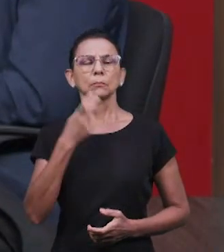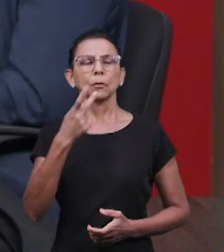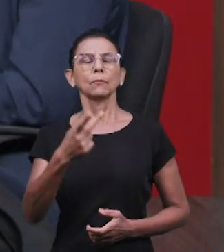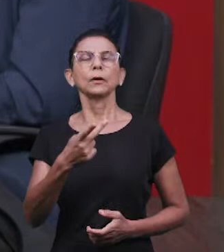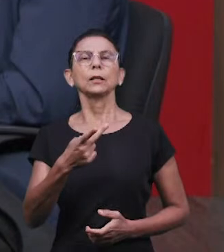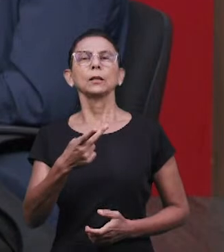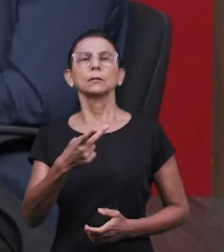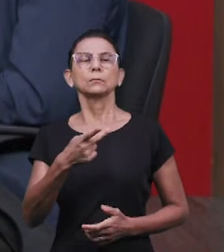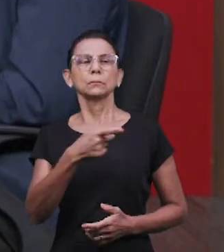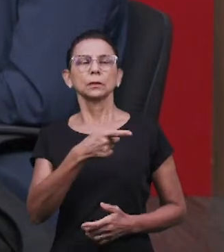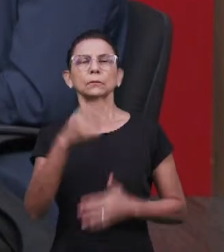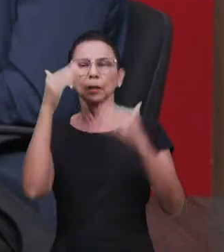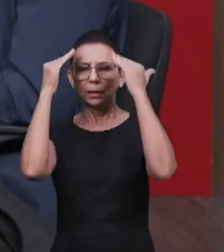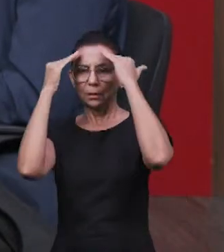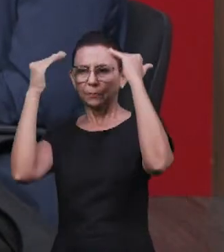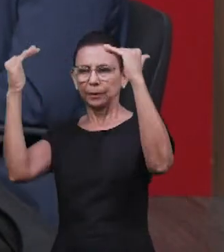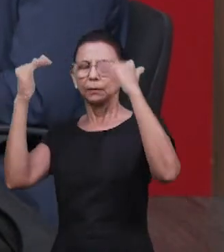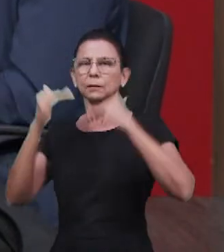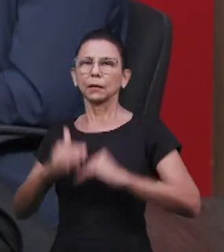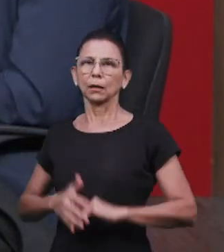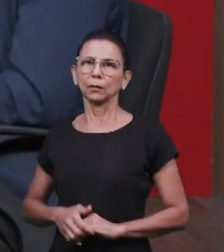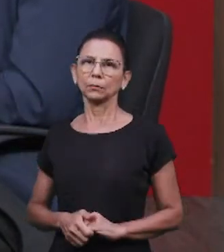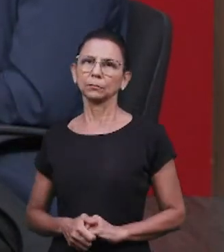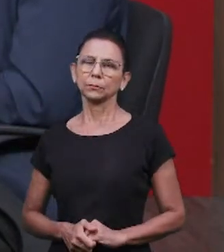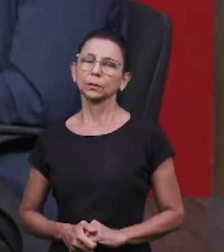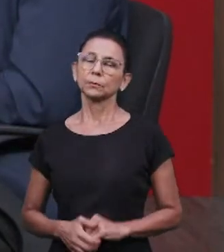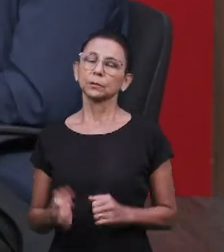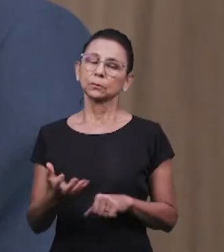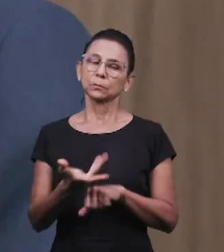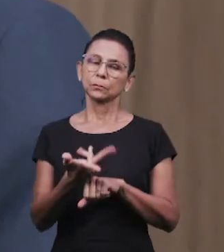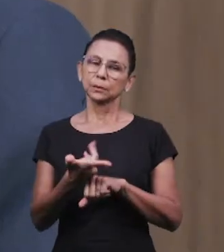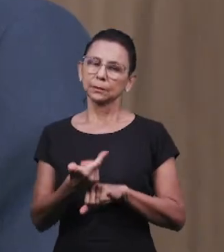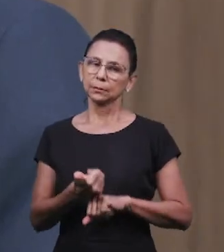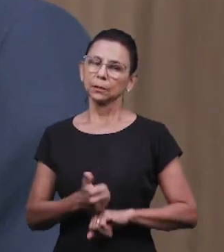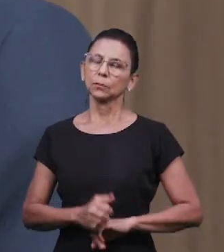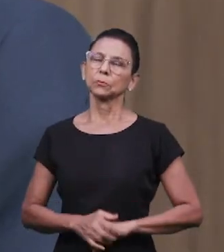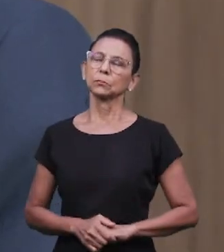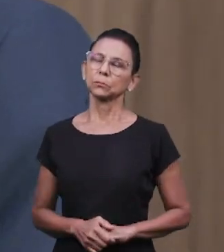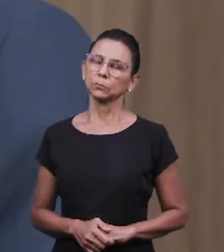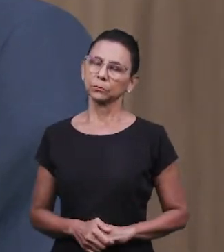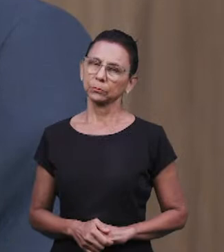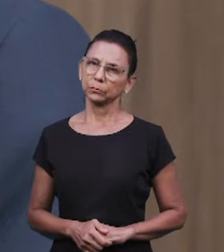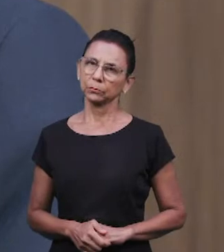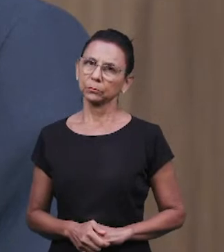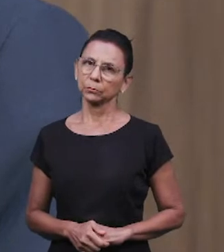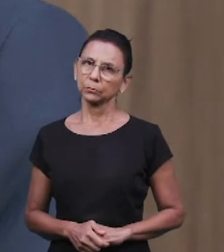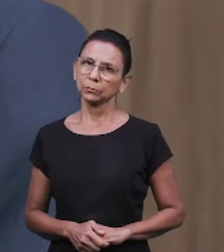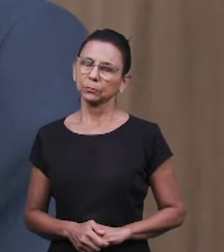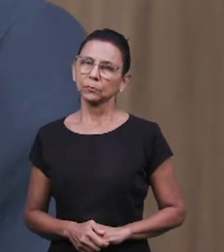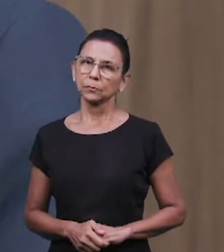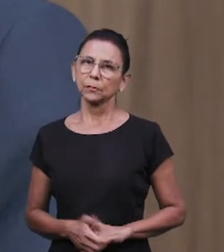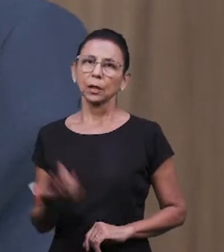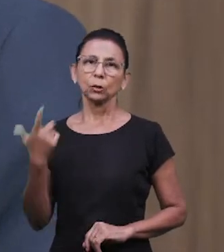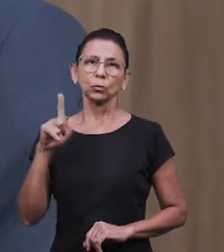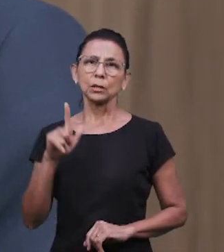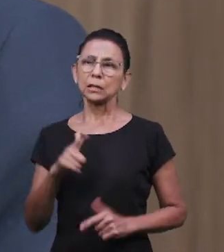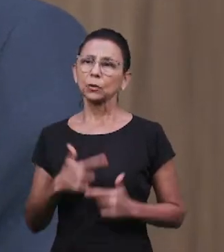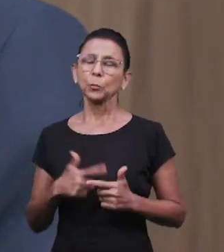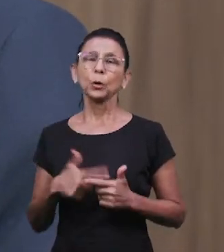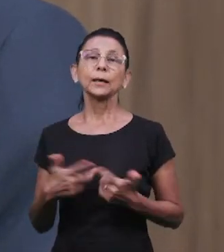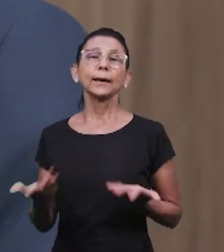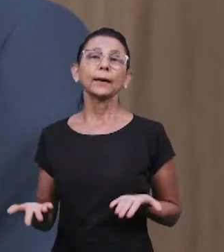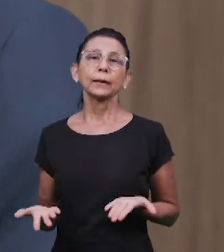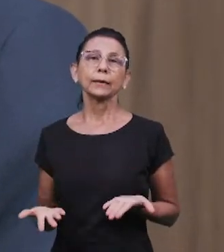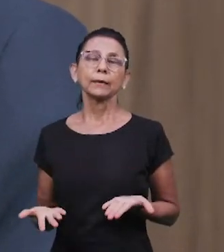ter um diferencial. O filho, ele vai respeitar a autoridade do pai quando o pai ou a mãe conquistou essa autoridade com ele. Por que ele